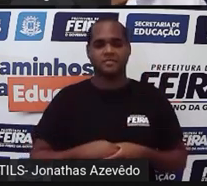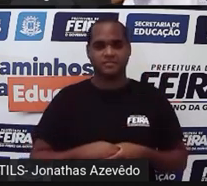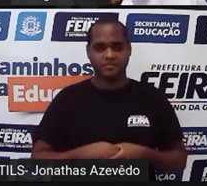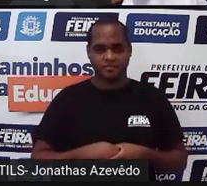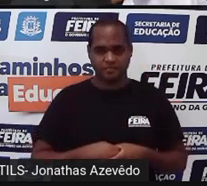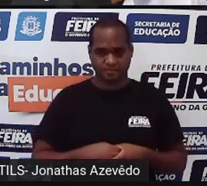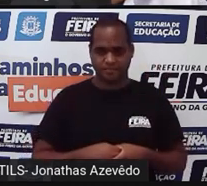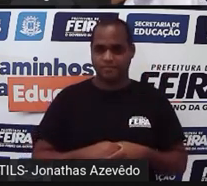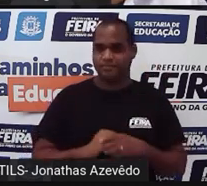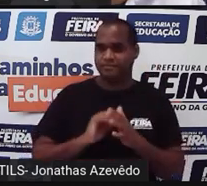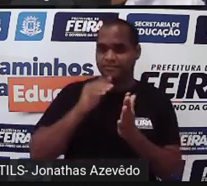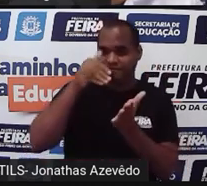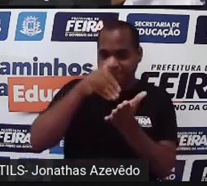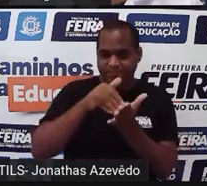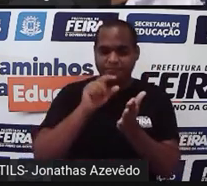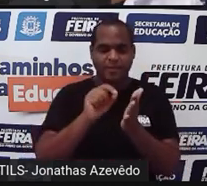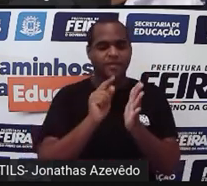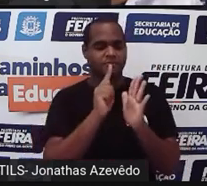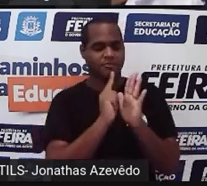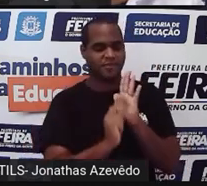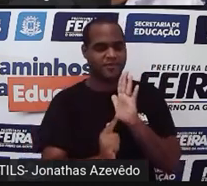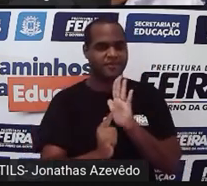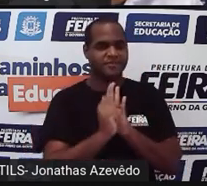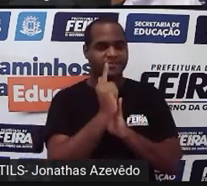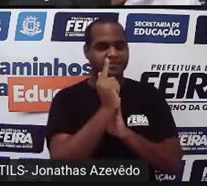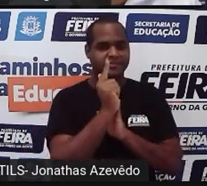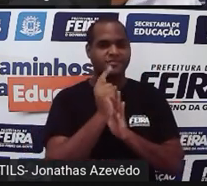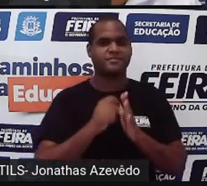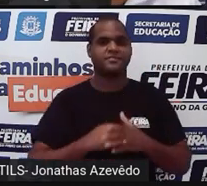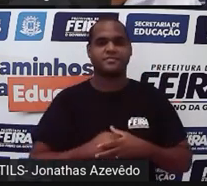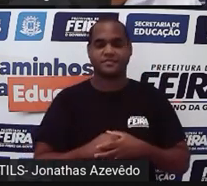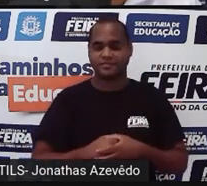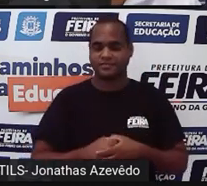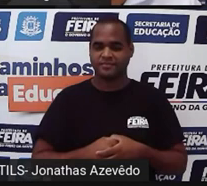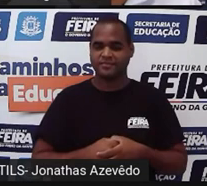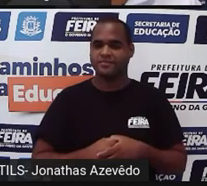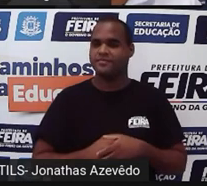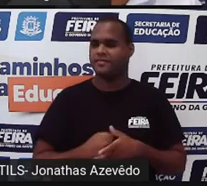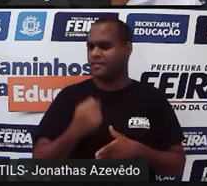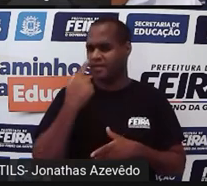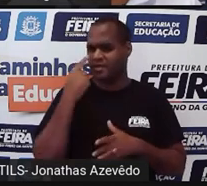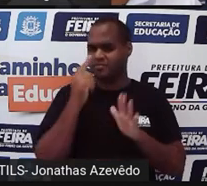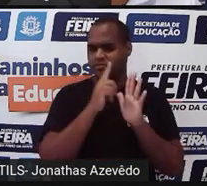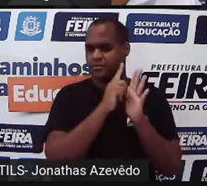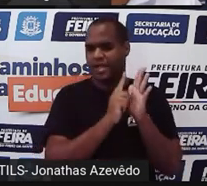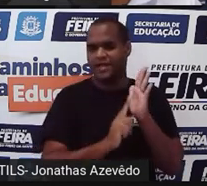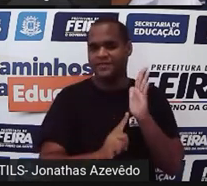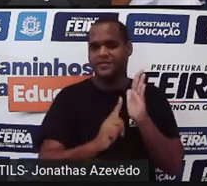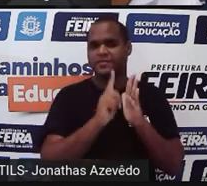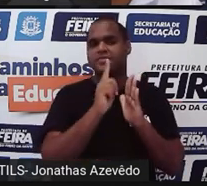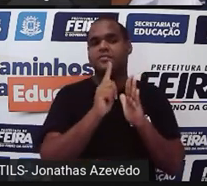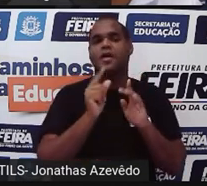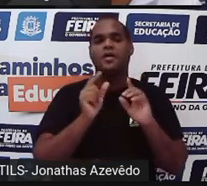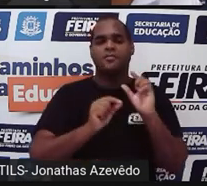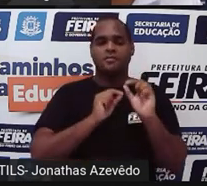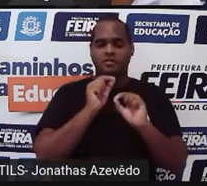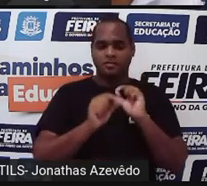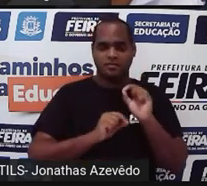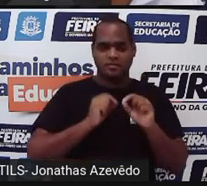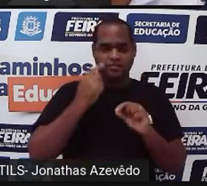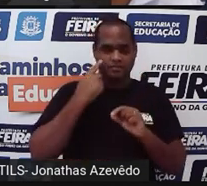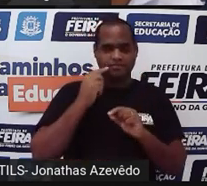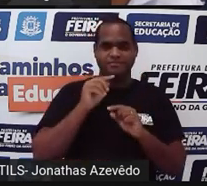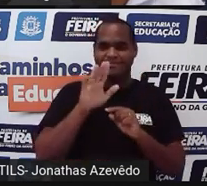Por fim, a gente vai organizar isso usando um gráfico, né? E no gráfico fica assim, ó. Eu vou pegar os resultados